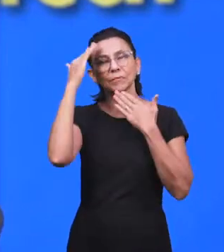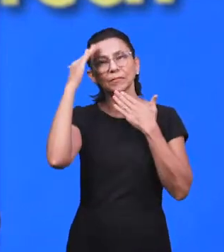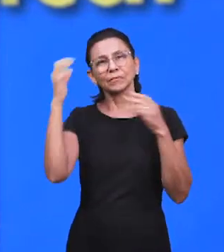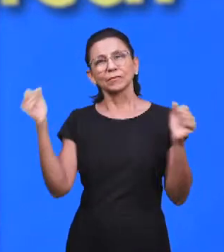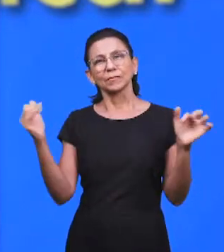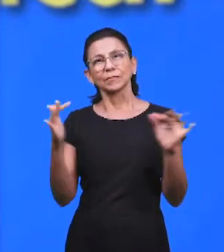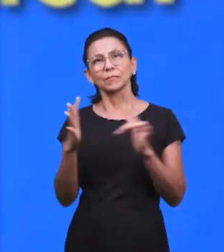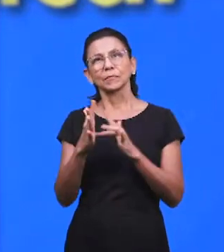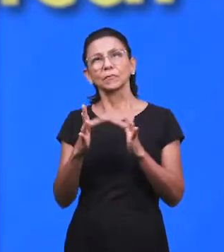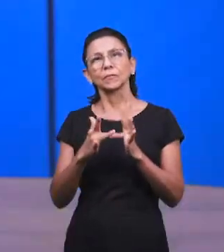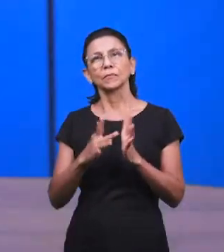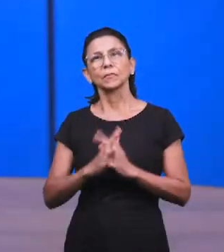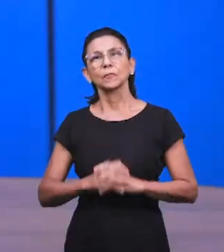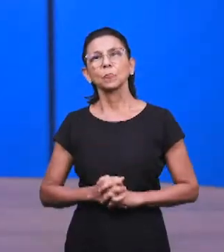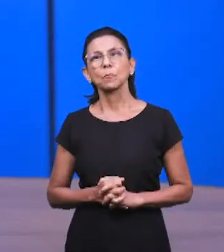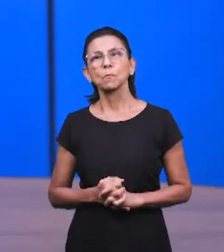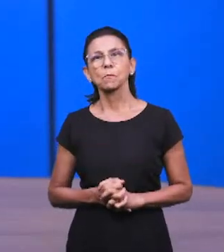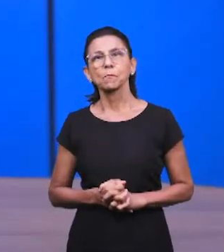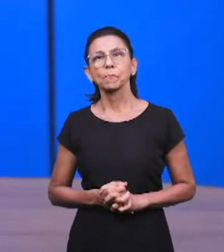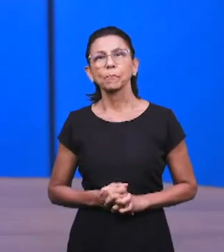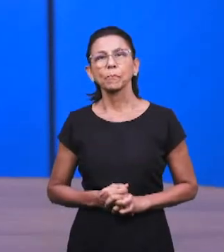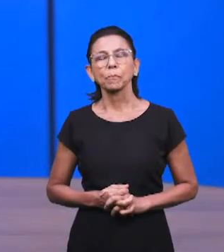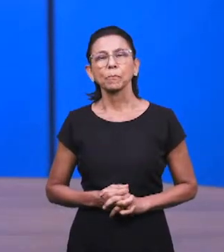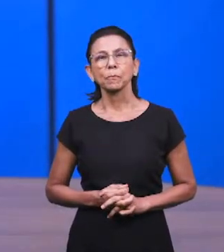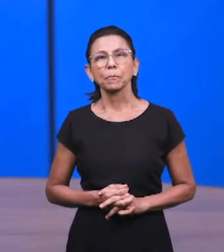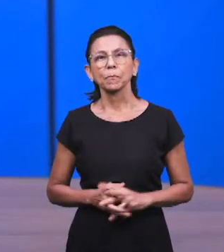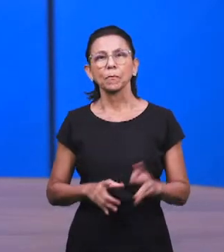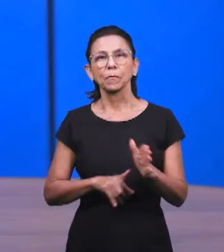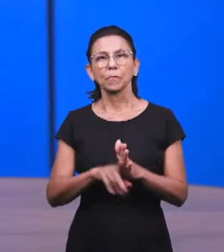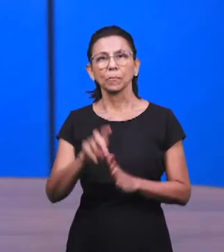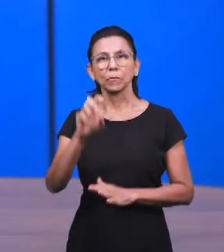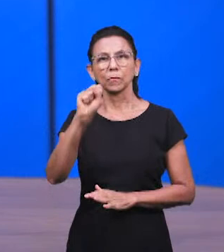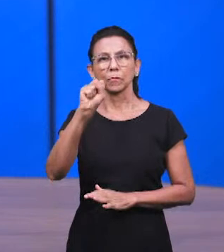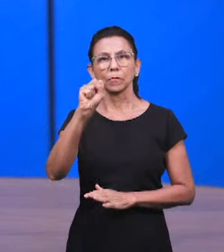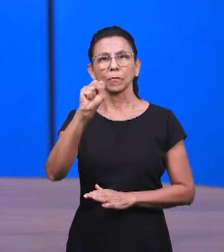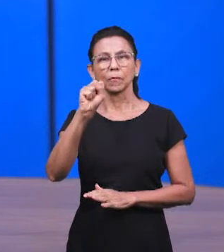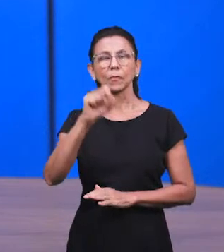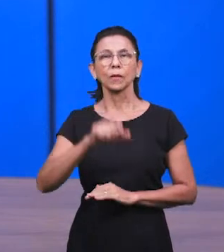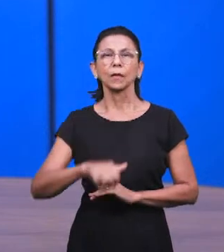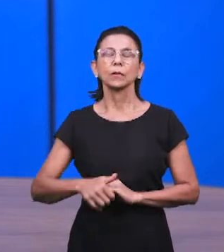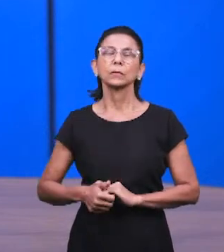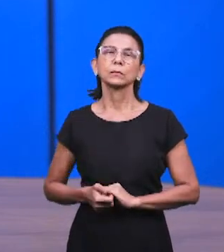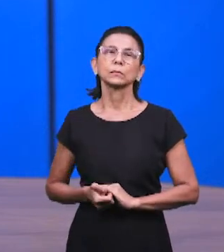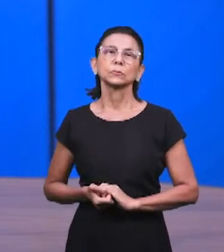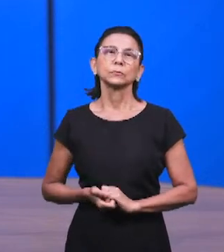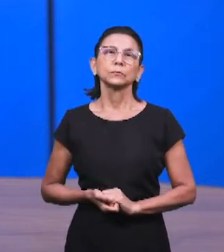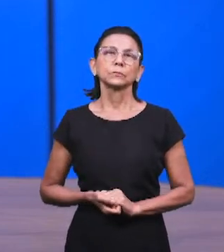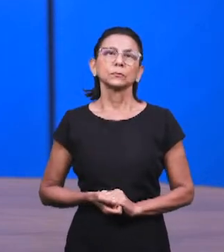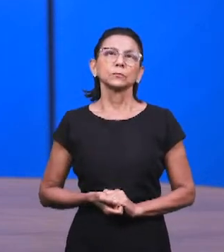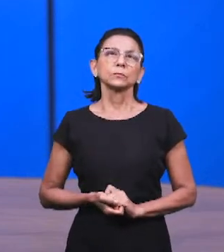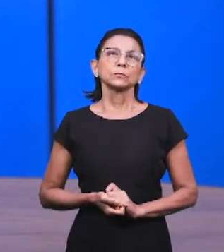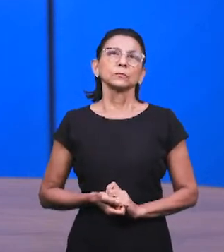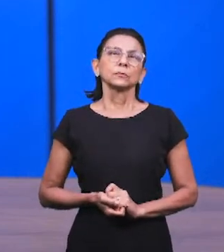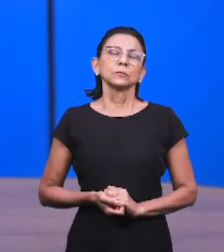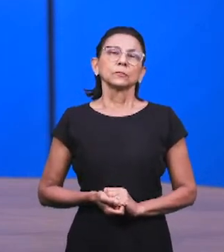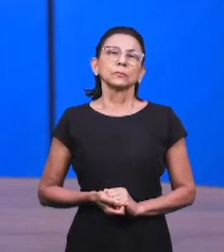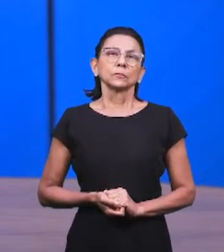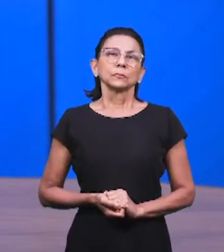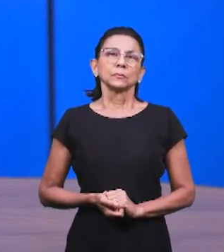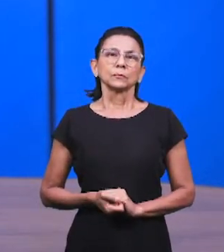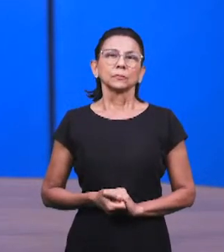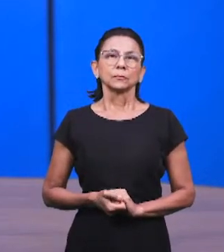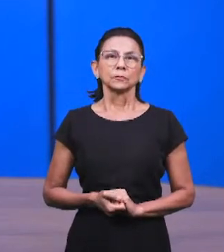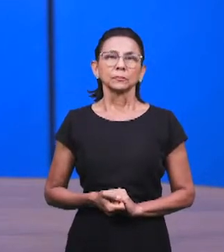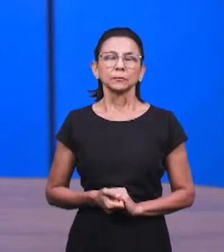Alessandro. Glória a Jesus. Amém, irmãos. Vamos para a nossa oitava pergunta agora, que é a pergunta que foi direcionada para